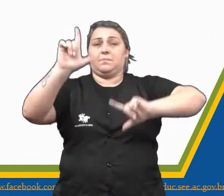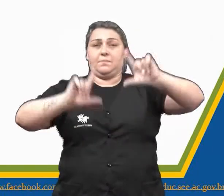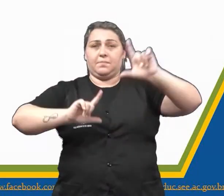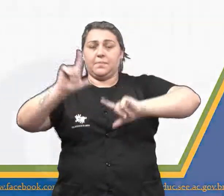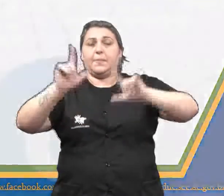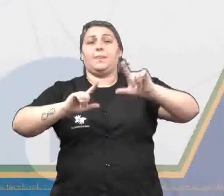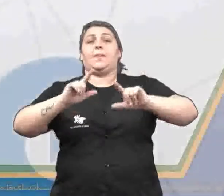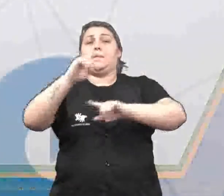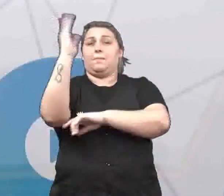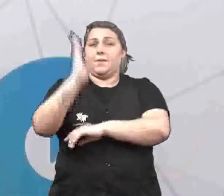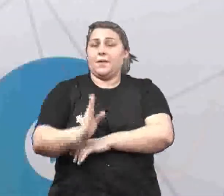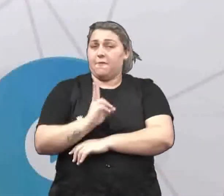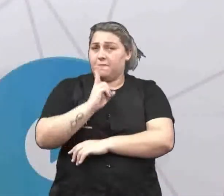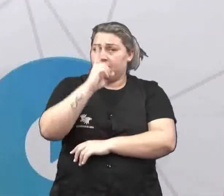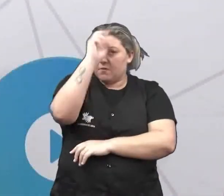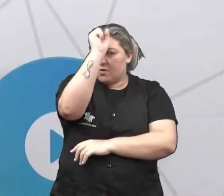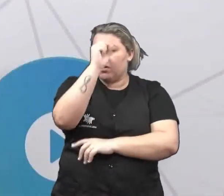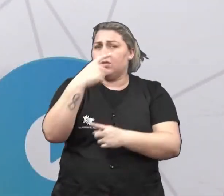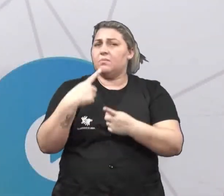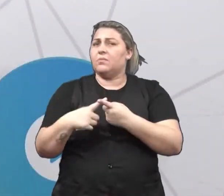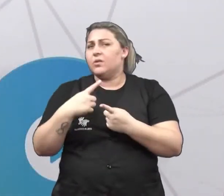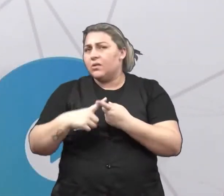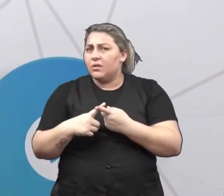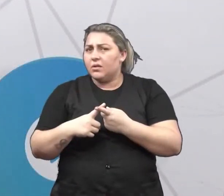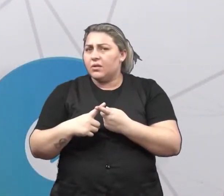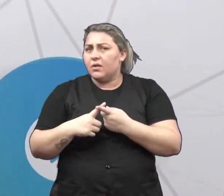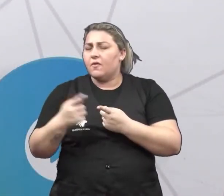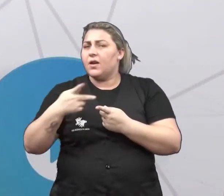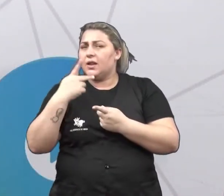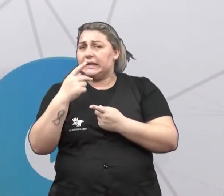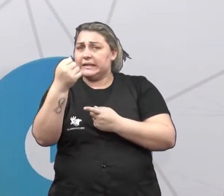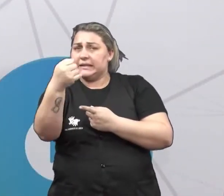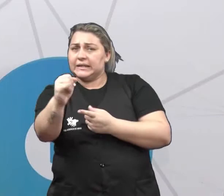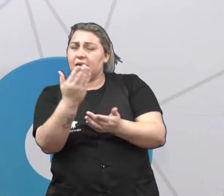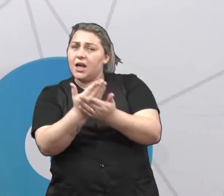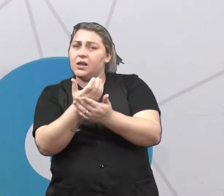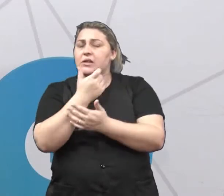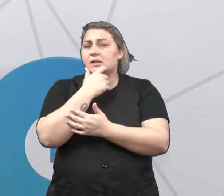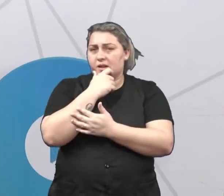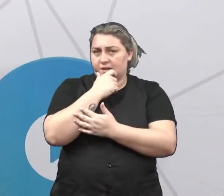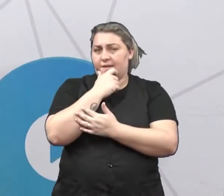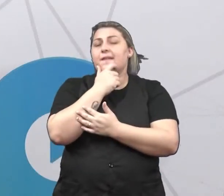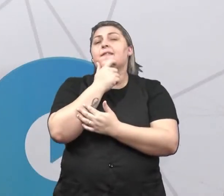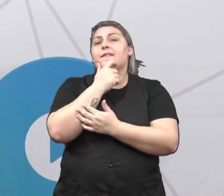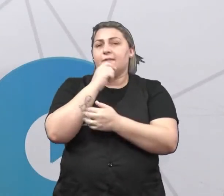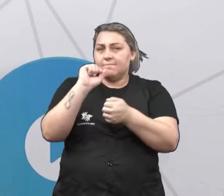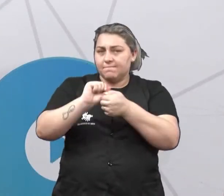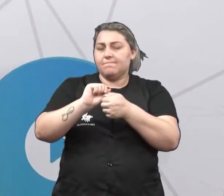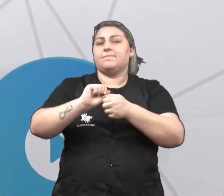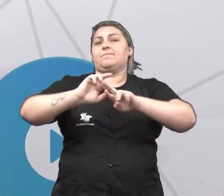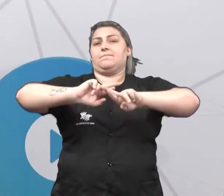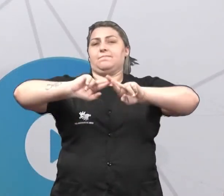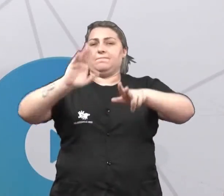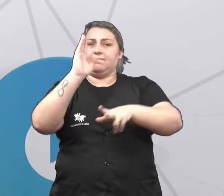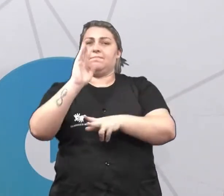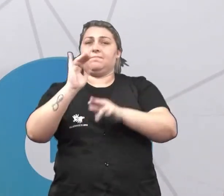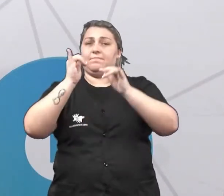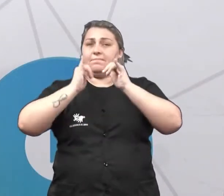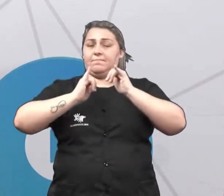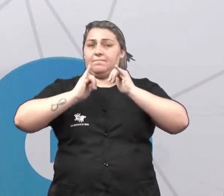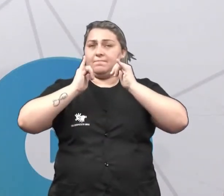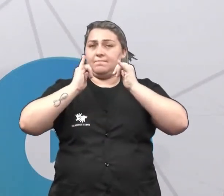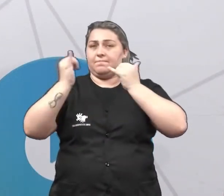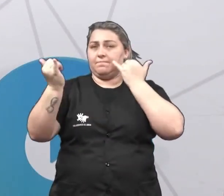gente está falando de publicidade e propaganda se a aula é em inglês? Porque a gente viu que o inglês faz toda a diferença também na propaganda brasileira e está